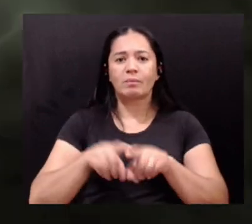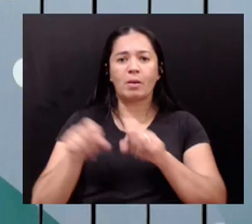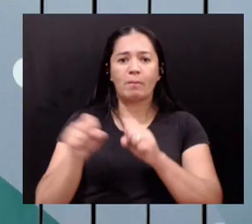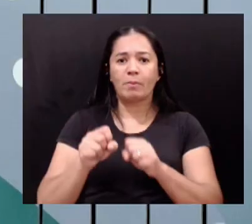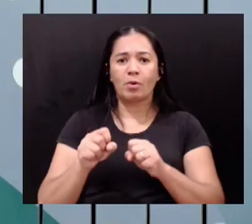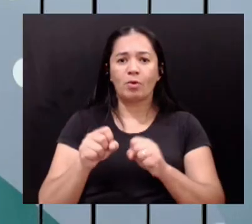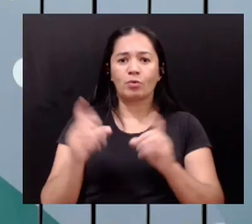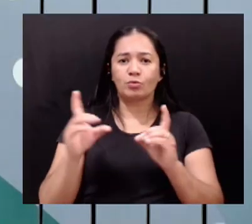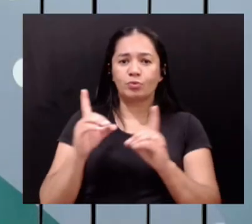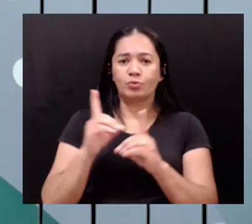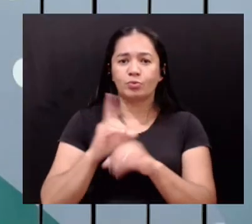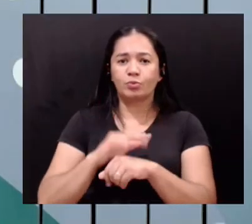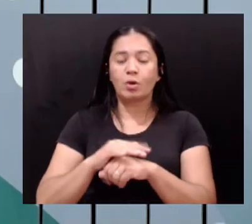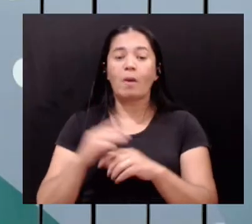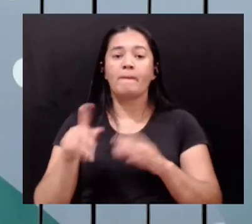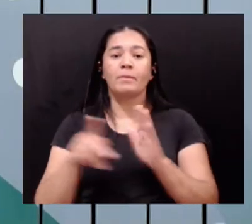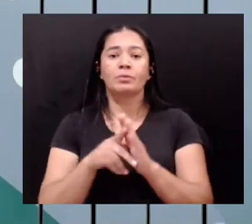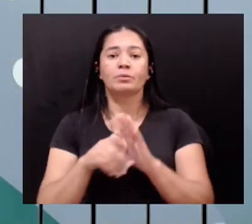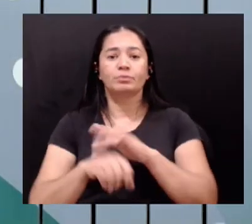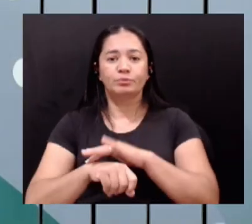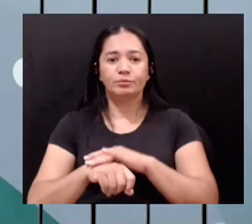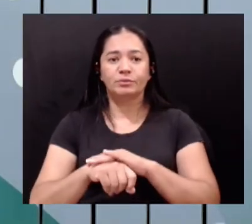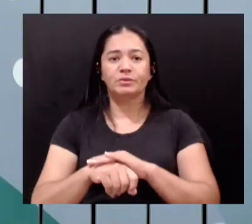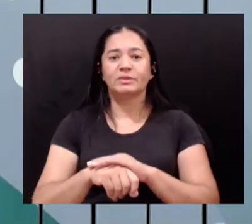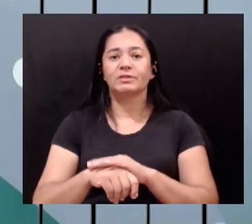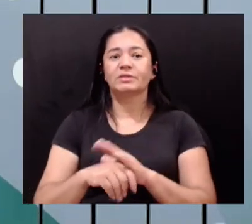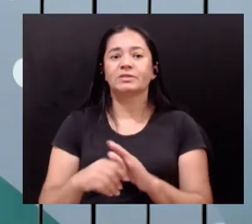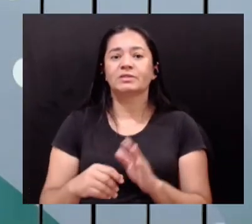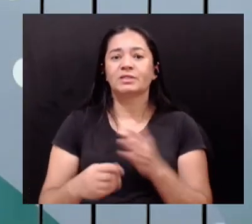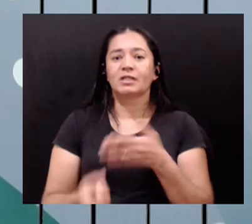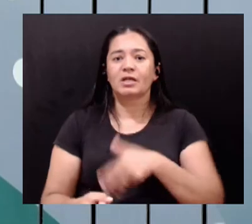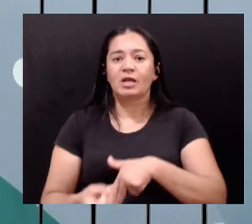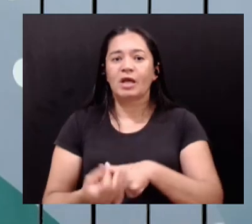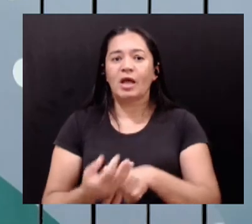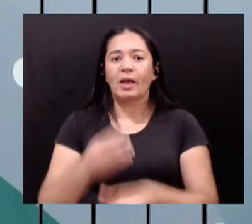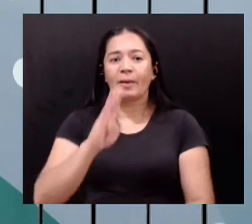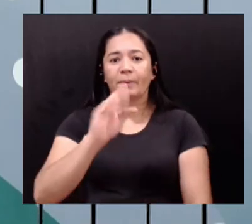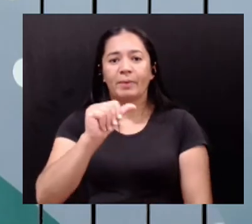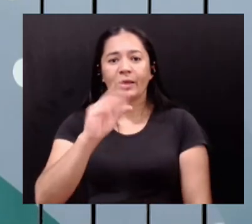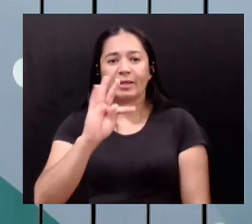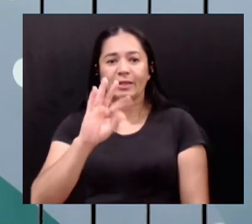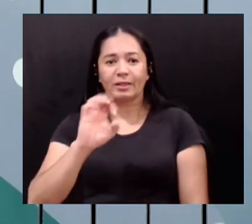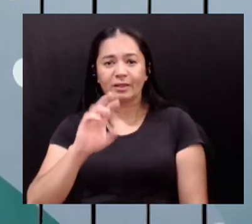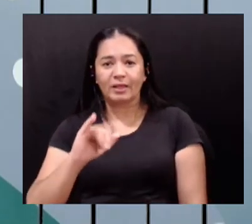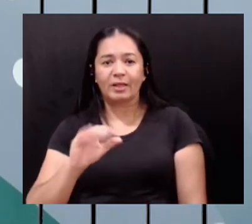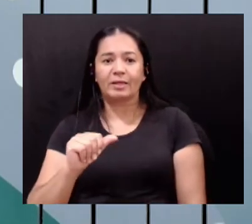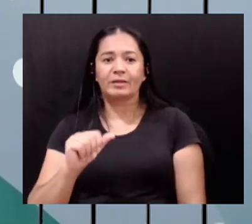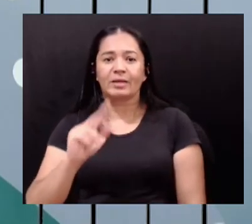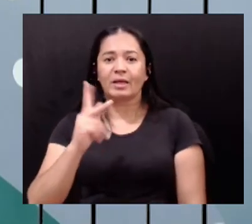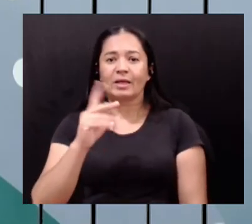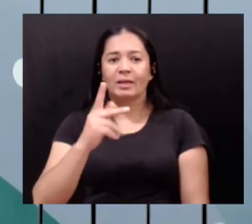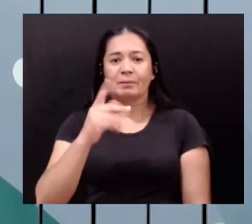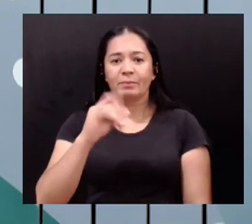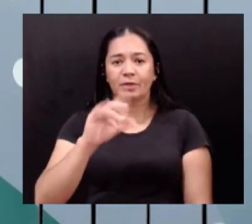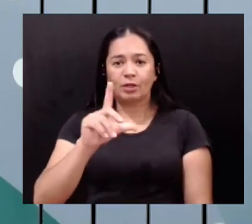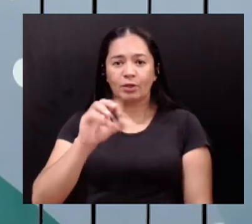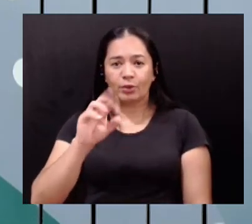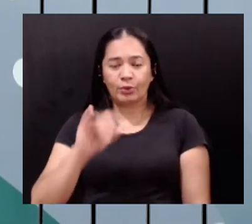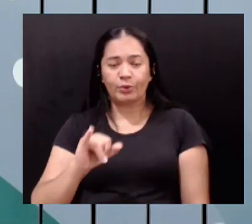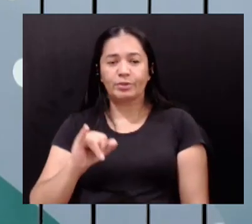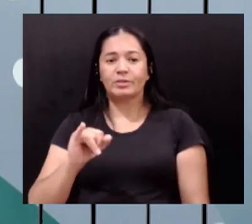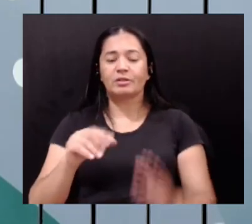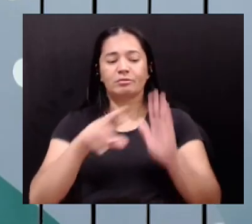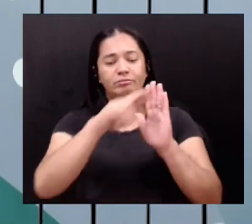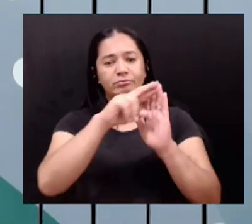É o caso da bactéria H. pylori, uma das mais comuns no mundo. Segundo um relatório recente da